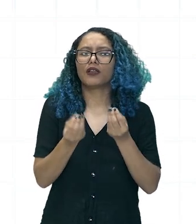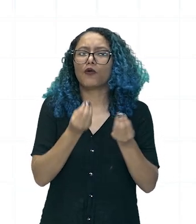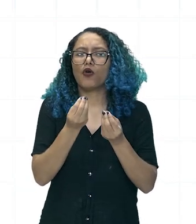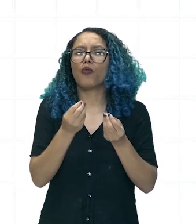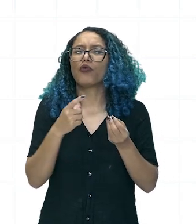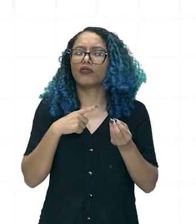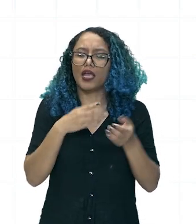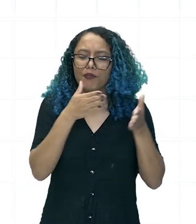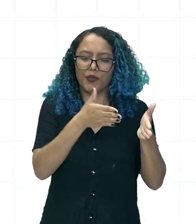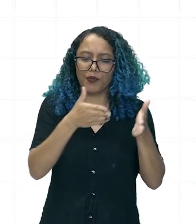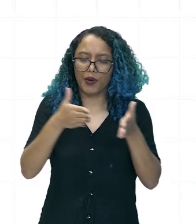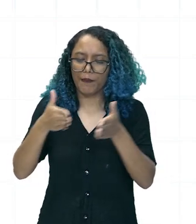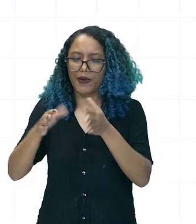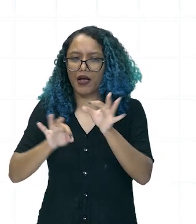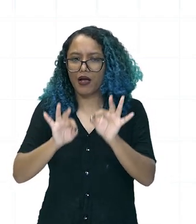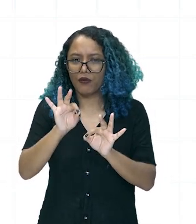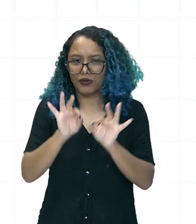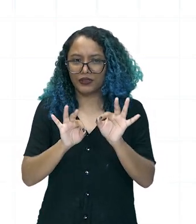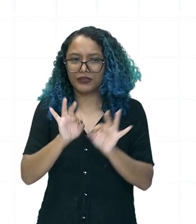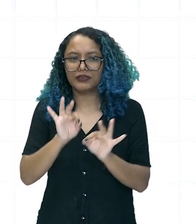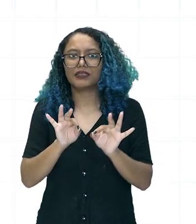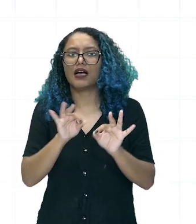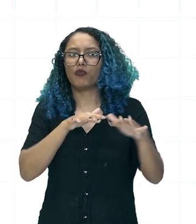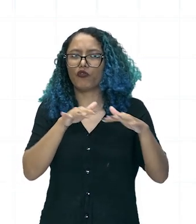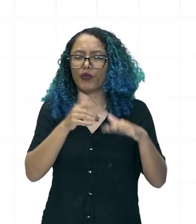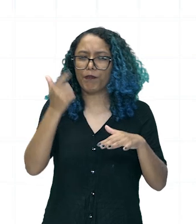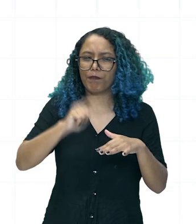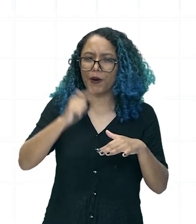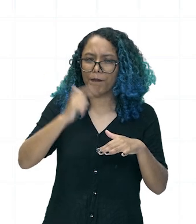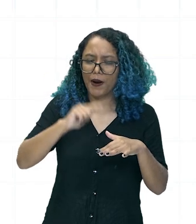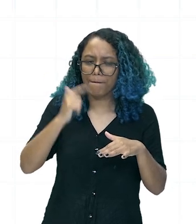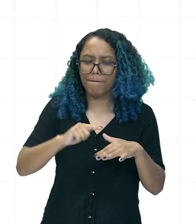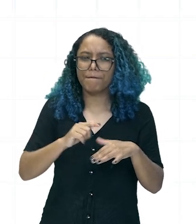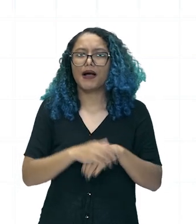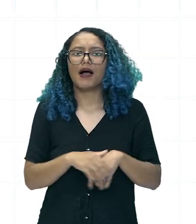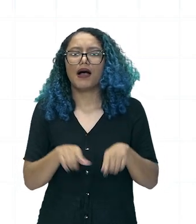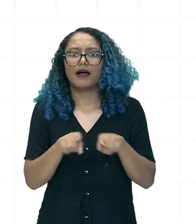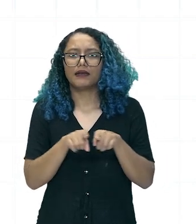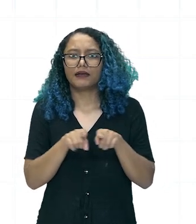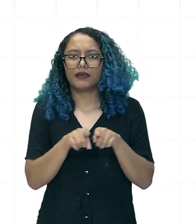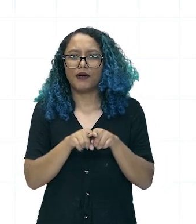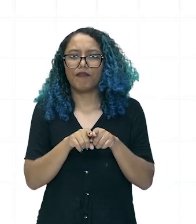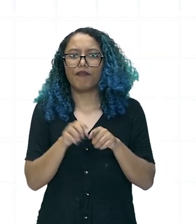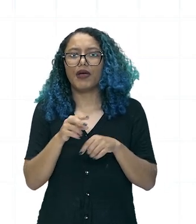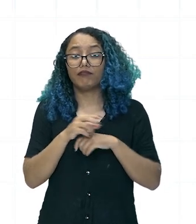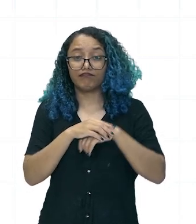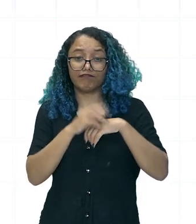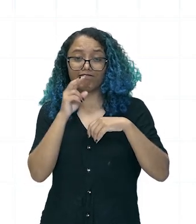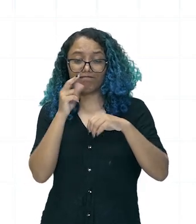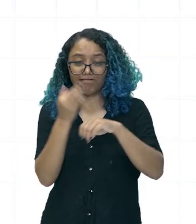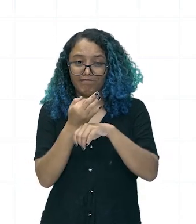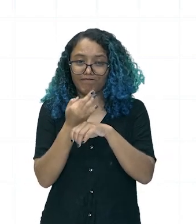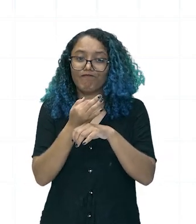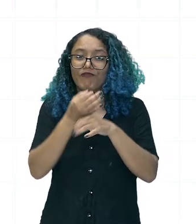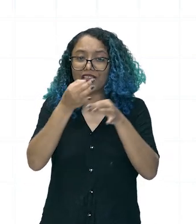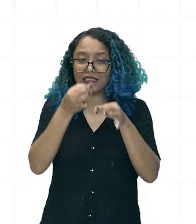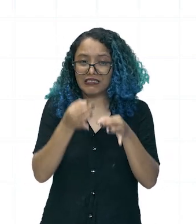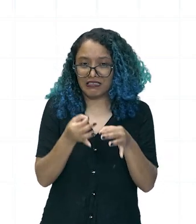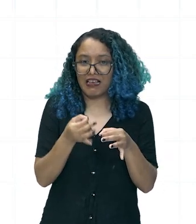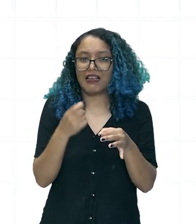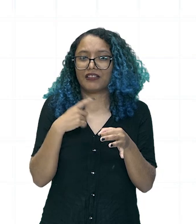elas, tá? Lembrando que hoje a nossa aula é sobre ginástica de condicionamento físico, especificamente a ginástica